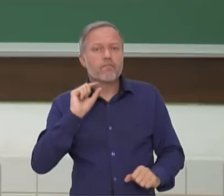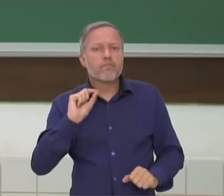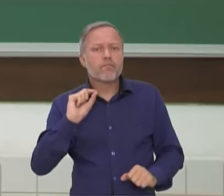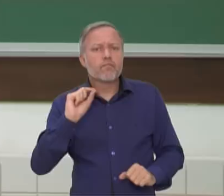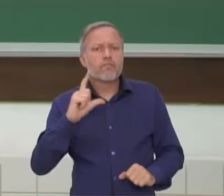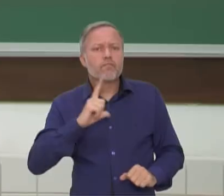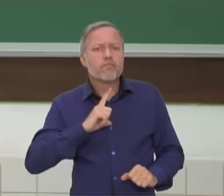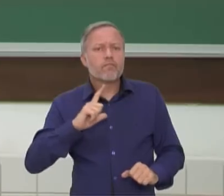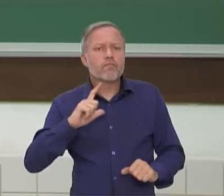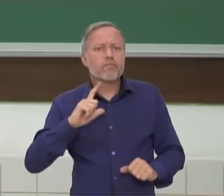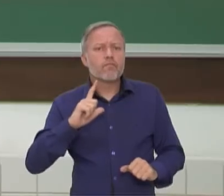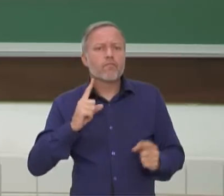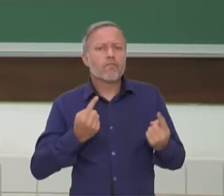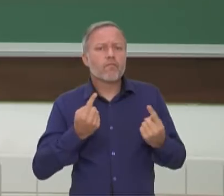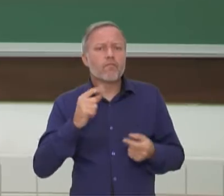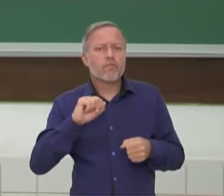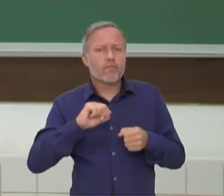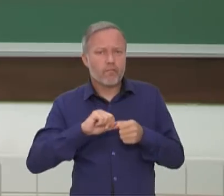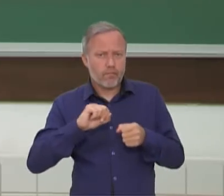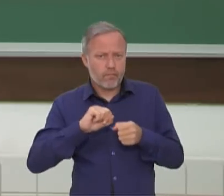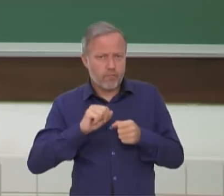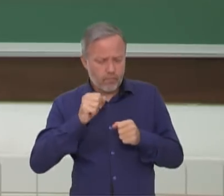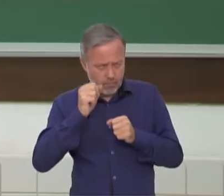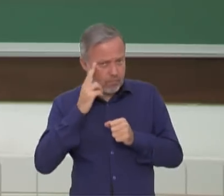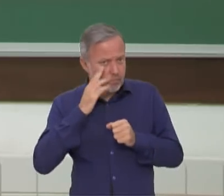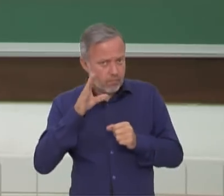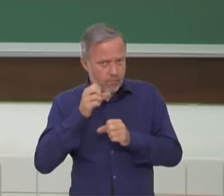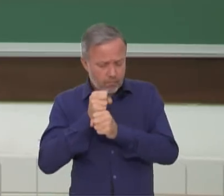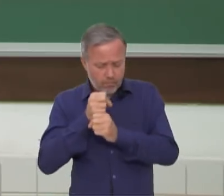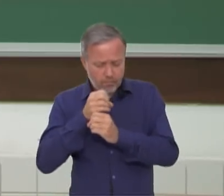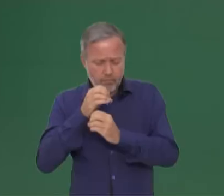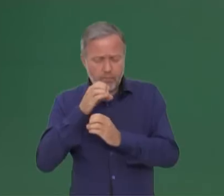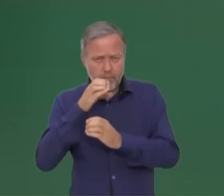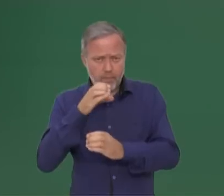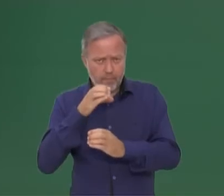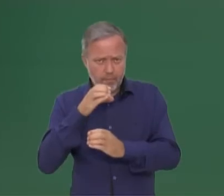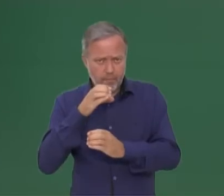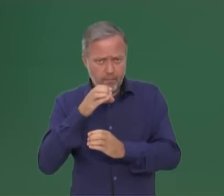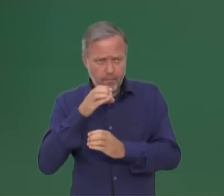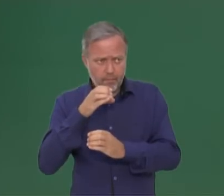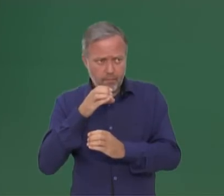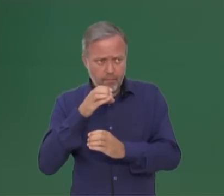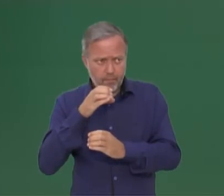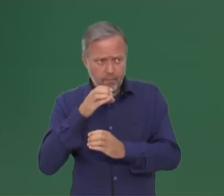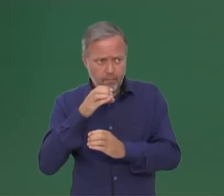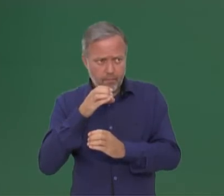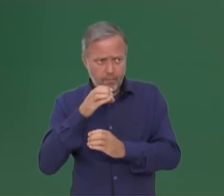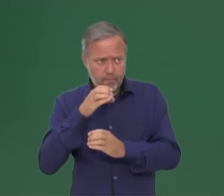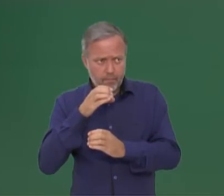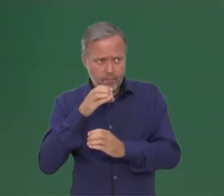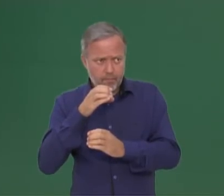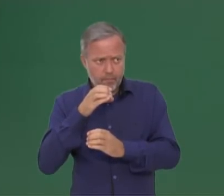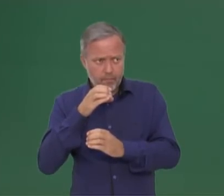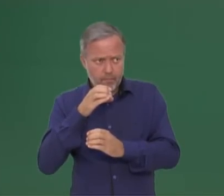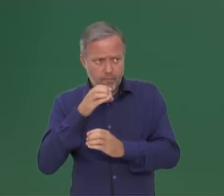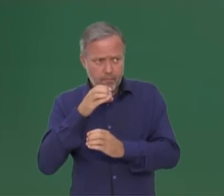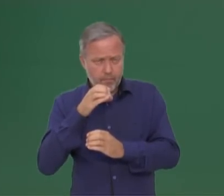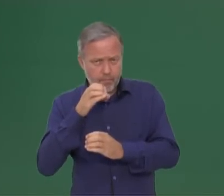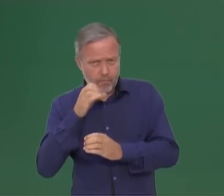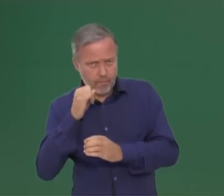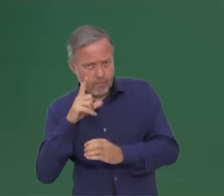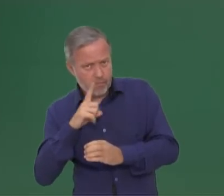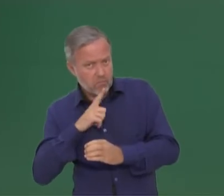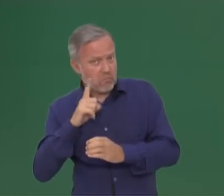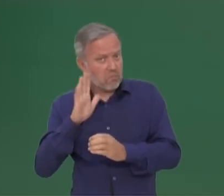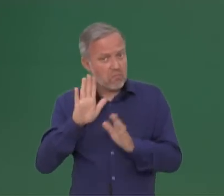um desempenha? Eu sei que ela é microscópica, né? Você explicou. Eu tenho que olhar no microscópio. Então, se eu tenho cada